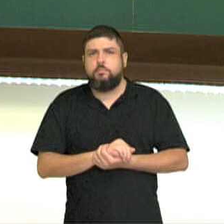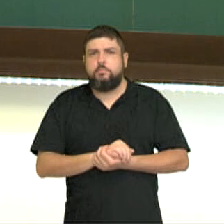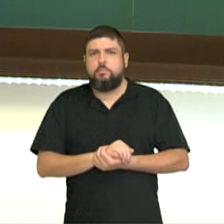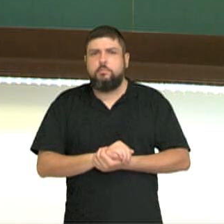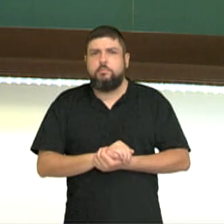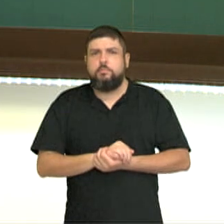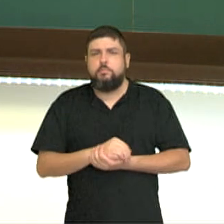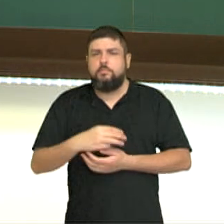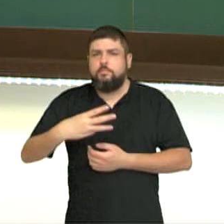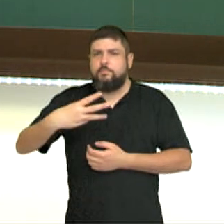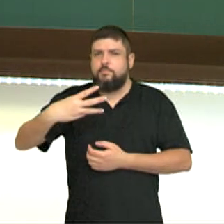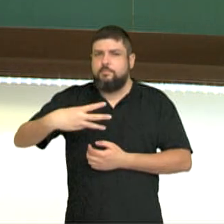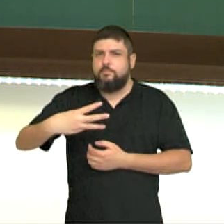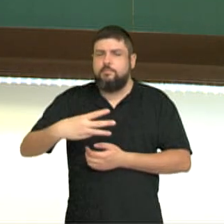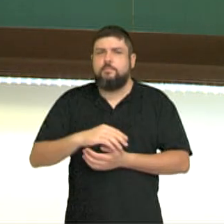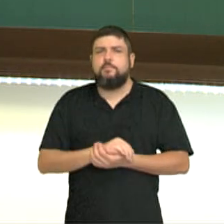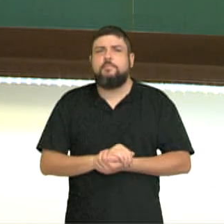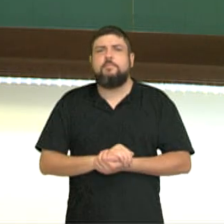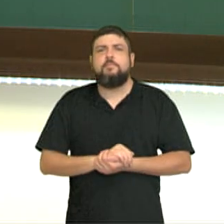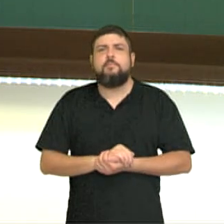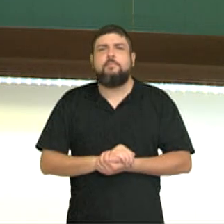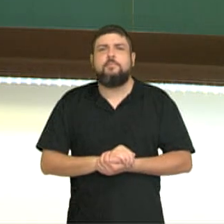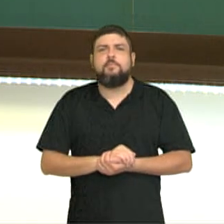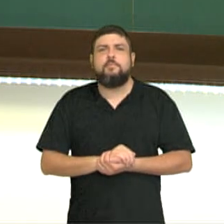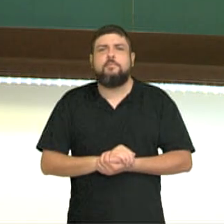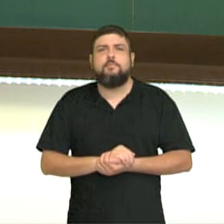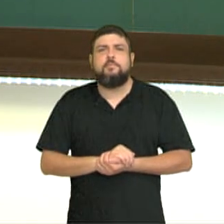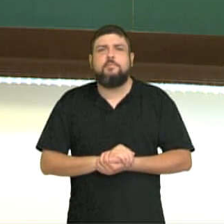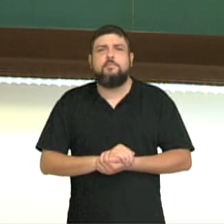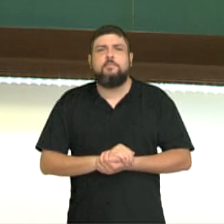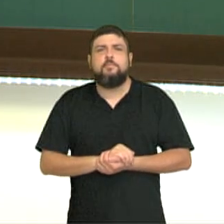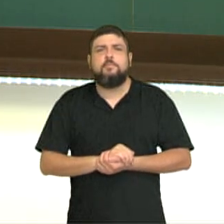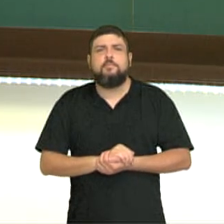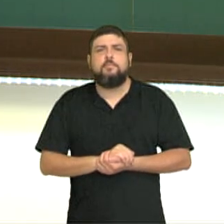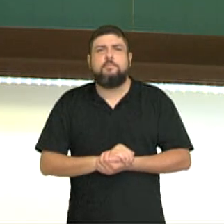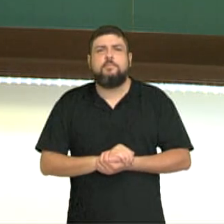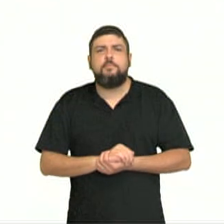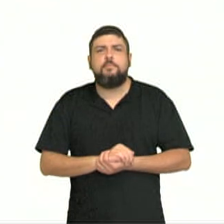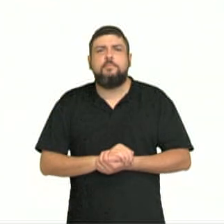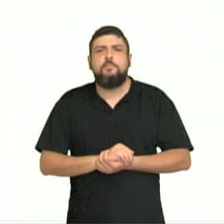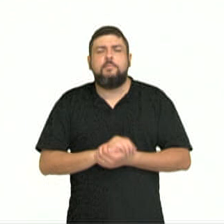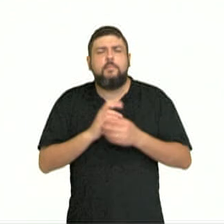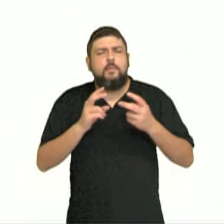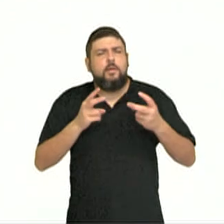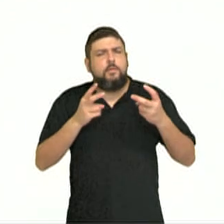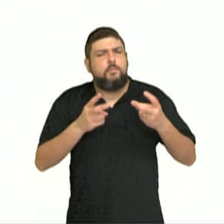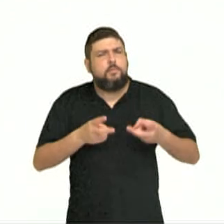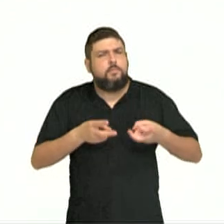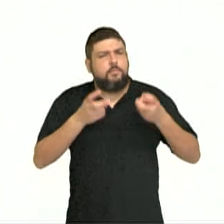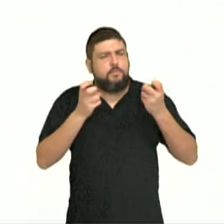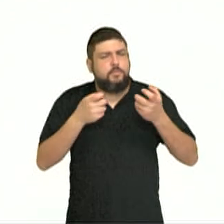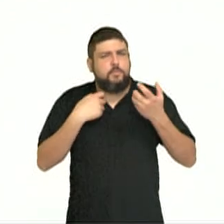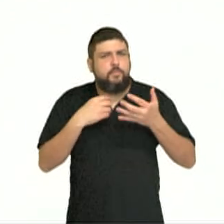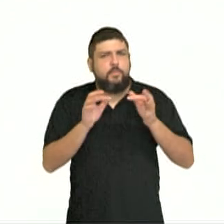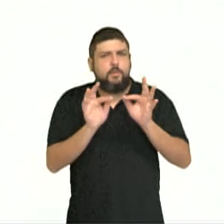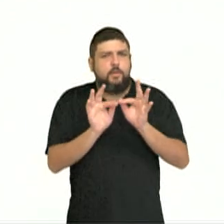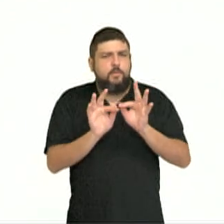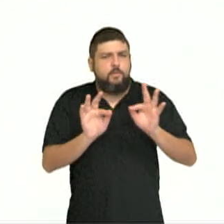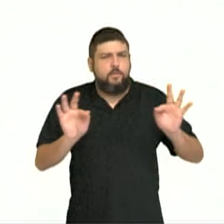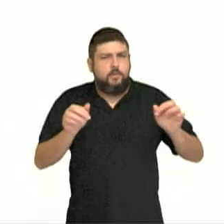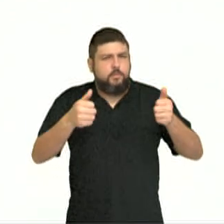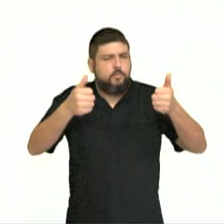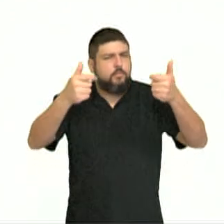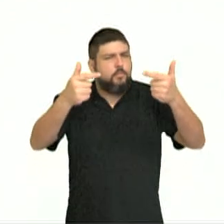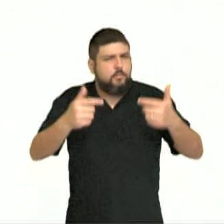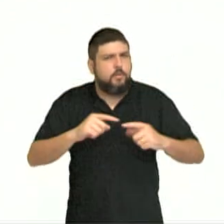Atividade 3. Preparado? Vamos lá, então. Observe e comente a seguinte frase. Olha só, a